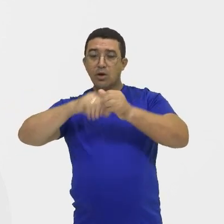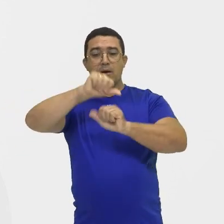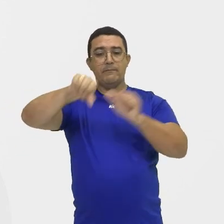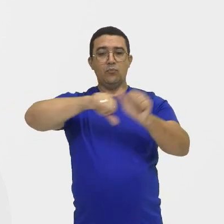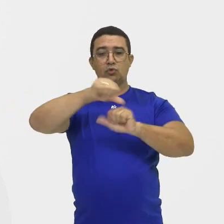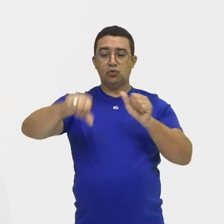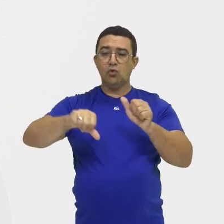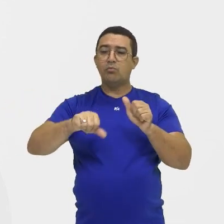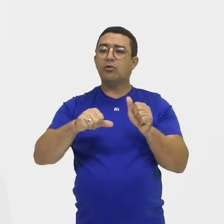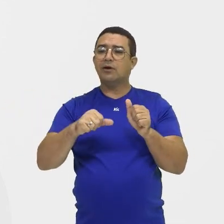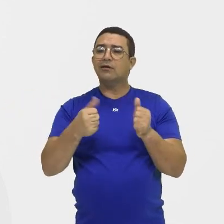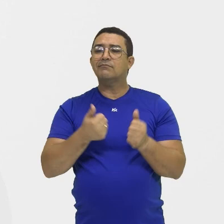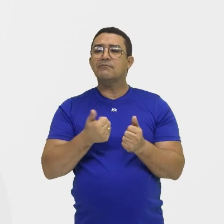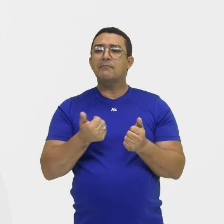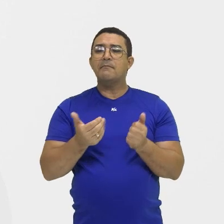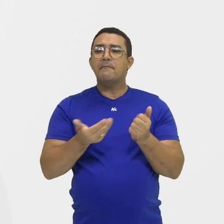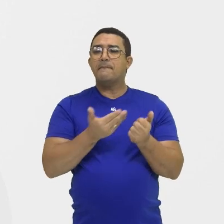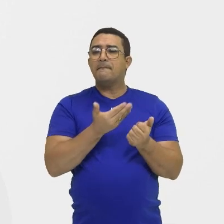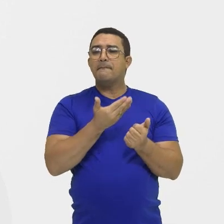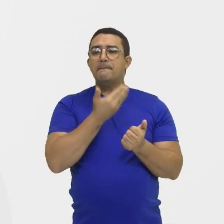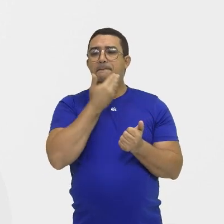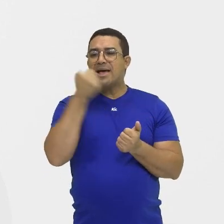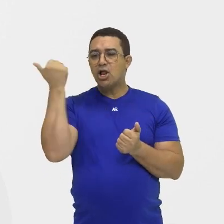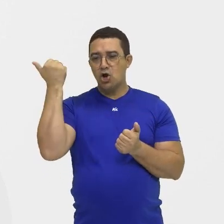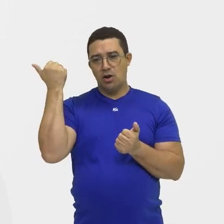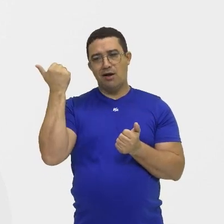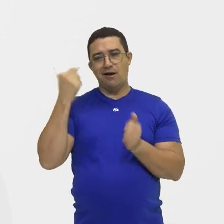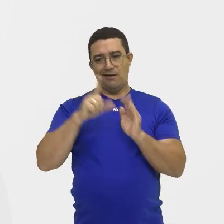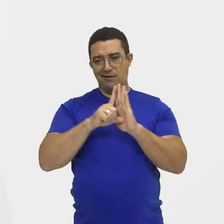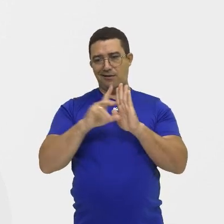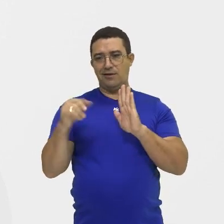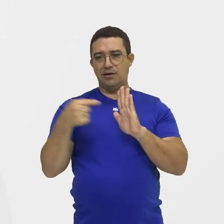de aperfeiçoar esta lei. Então, de